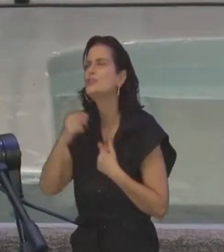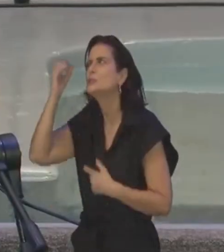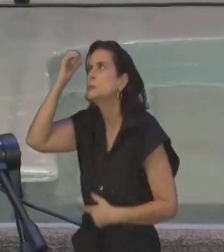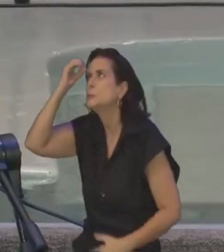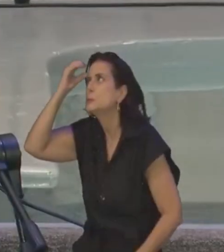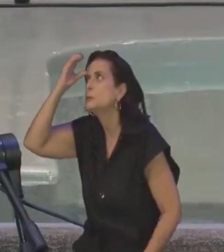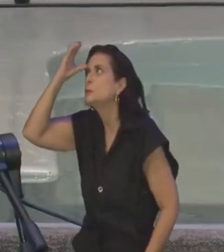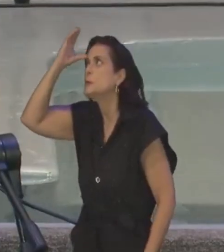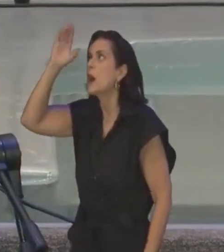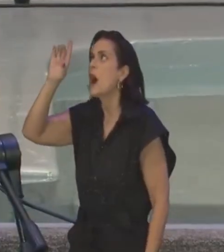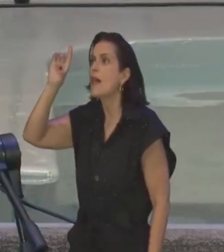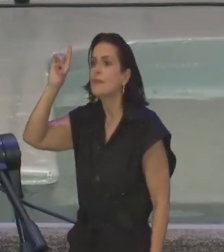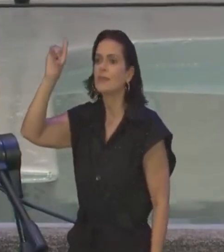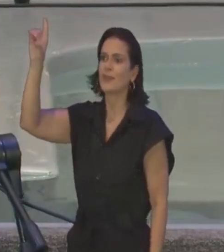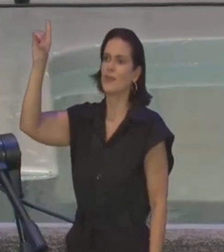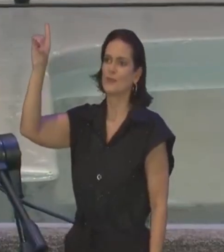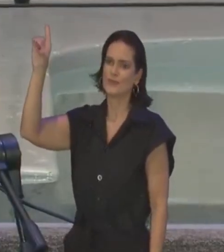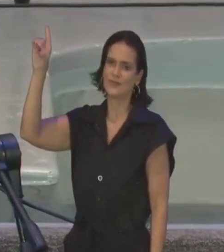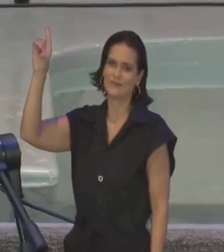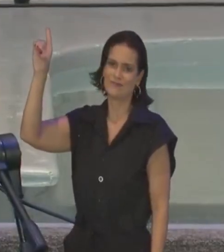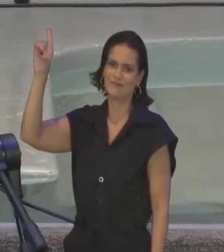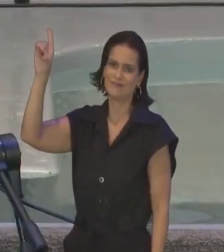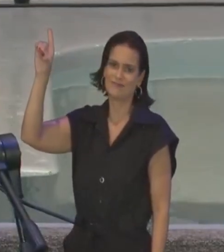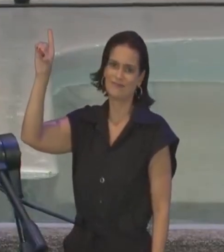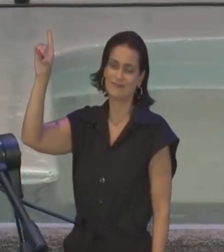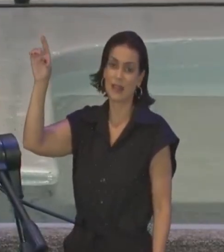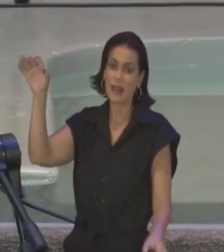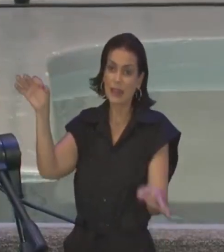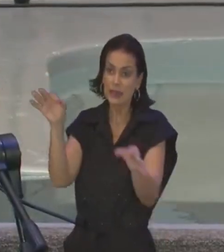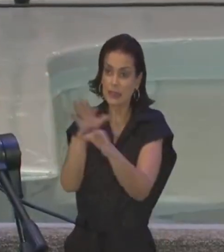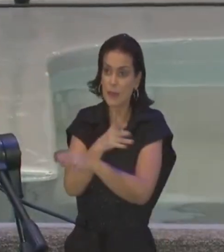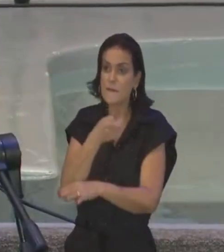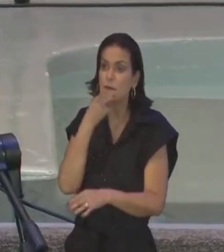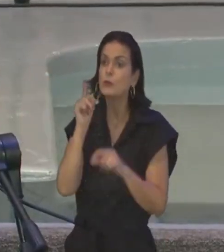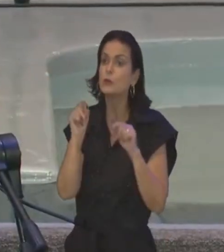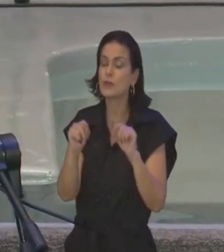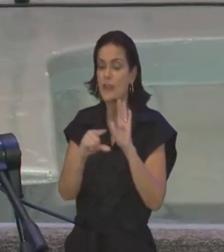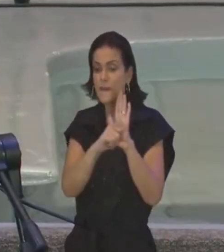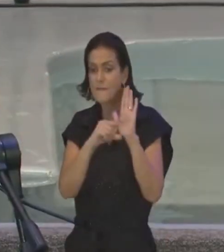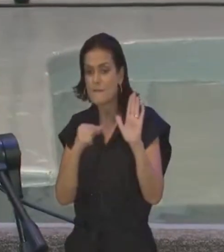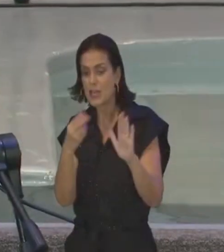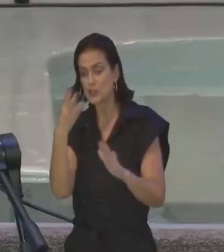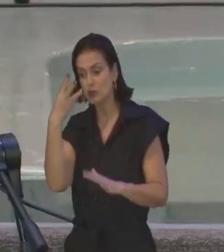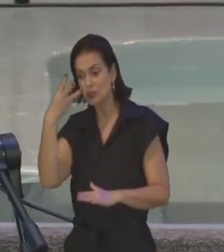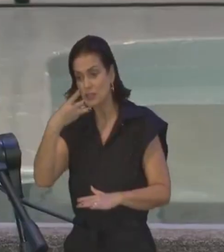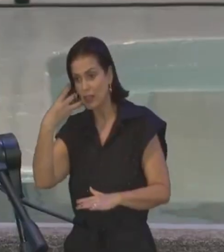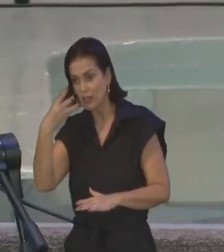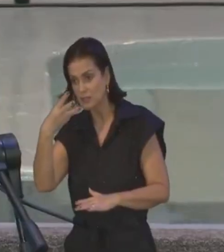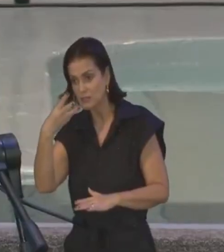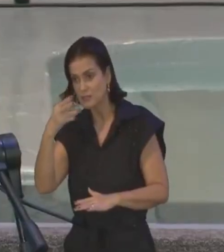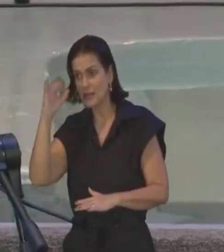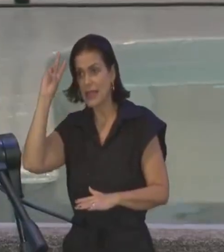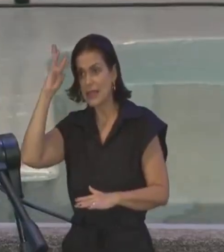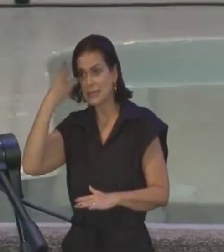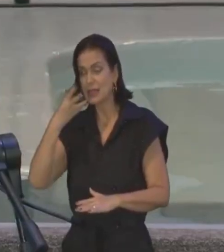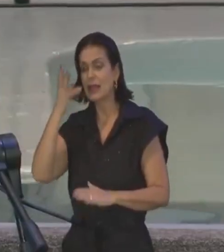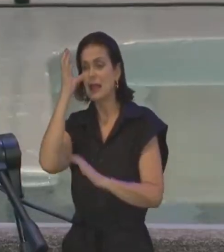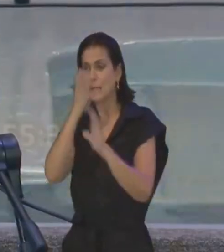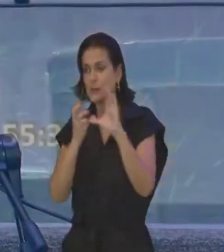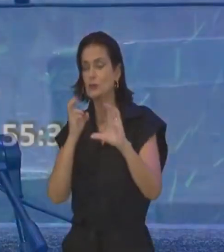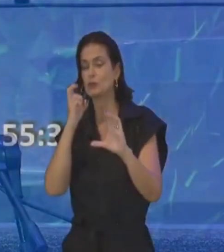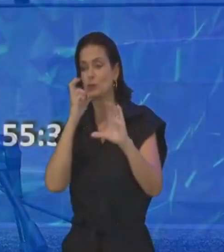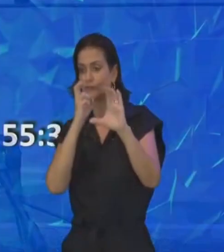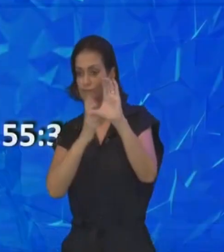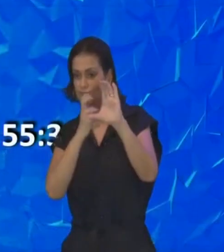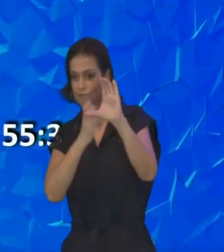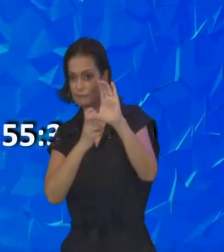diz o texto bíblico, ele vai então encerrar dizendo no verso de número 3, Isaías capítulo 5,